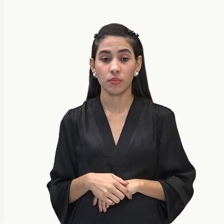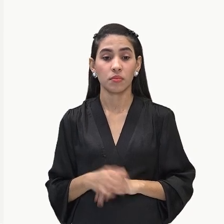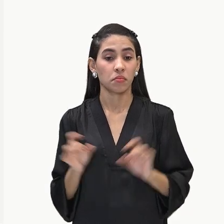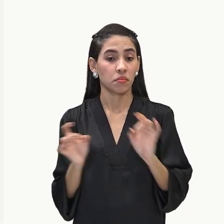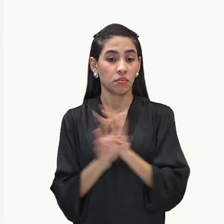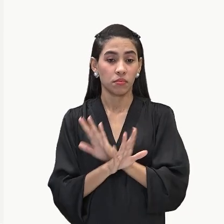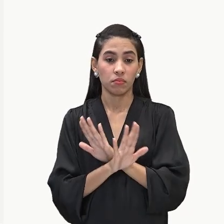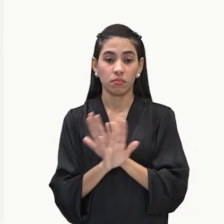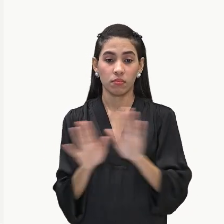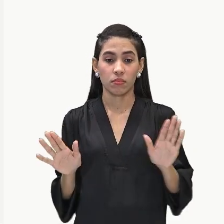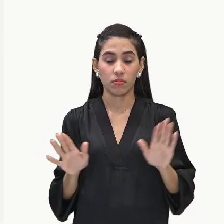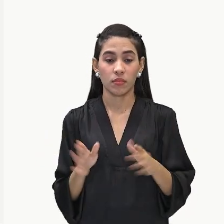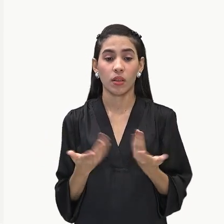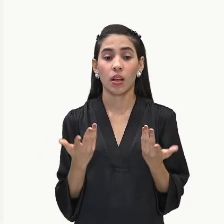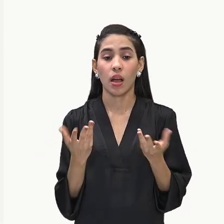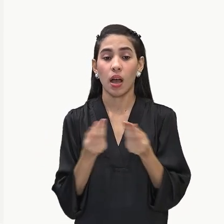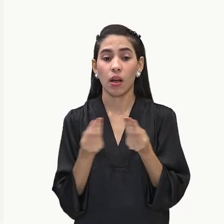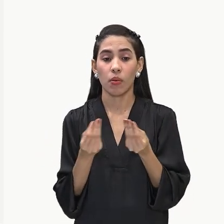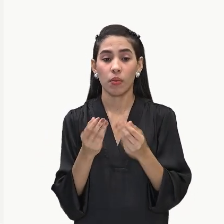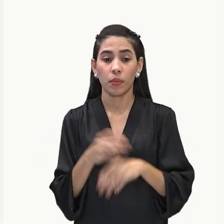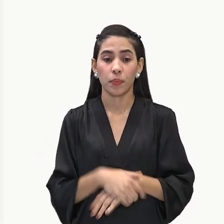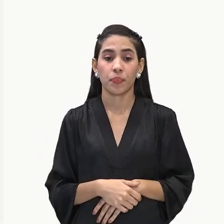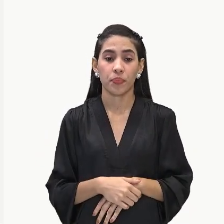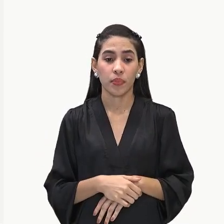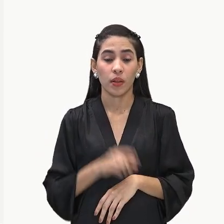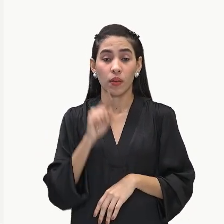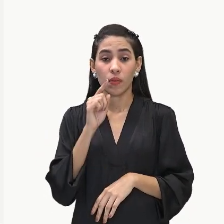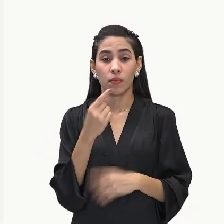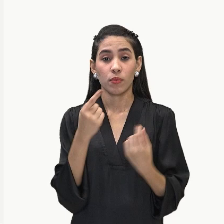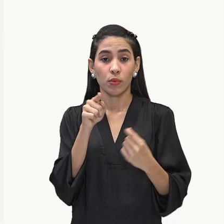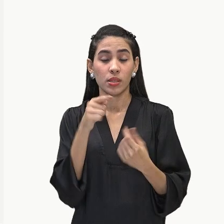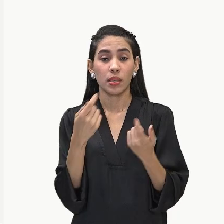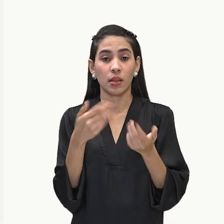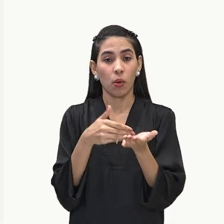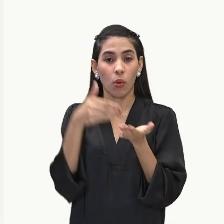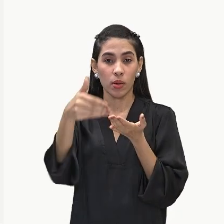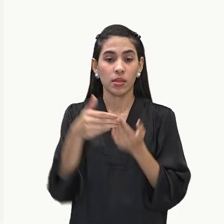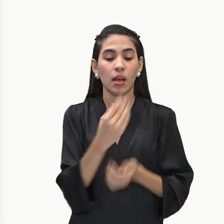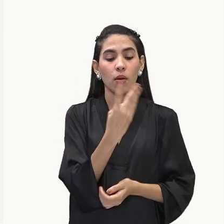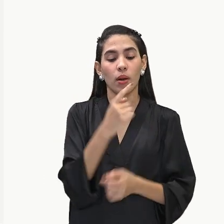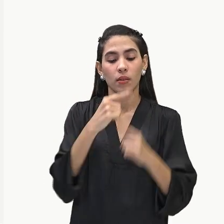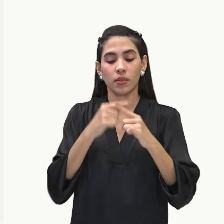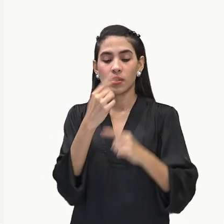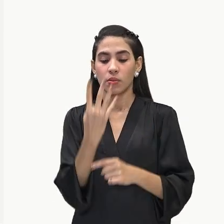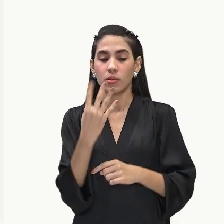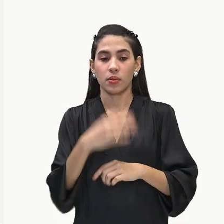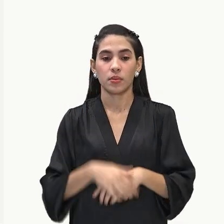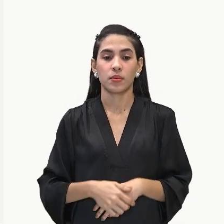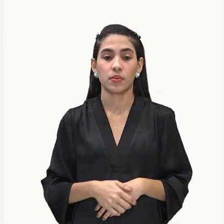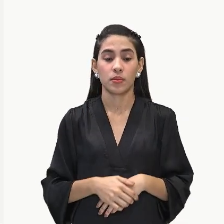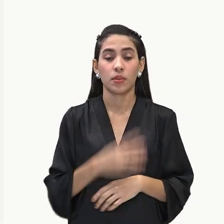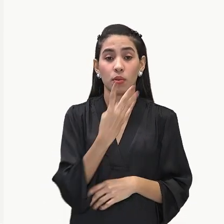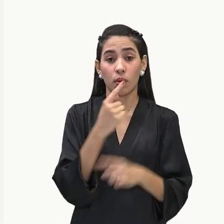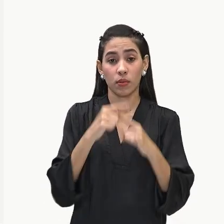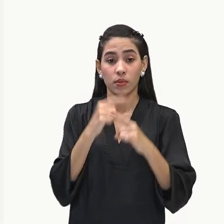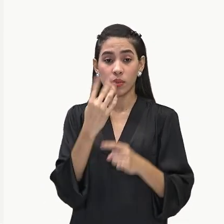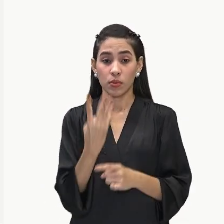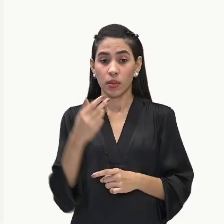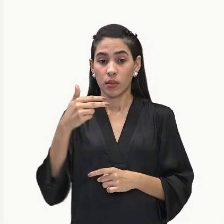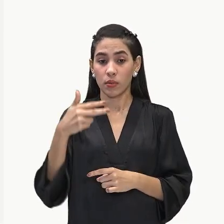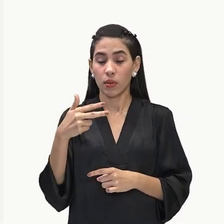Pronto. O que é que eu vou fazer agora? Agora nós vamos aqui efetuar esta multiplicação. 4 vezes